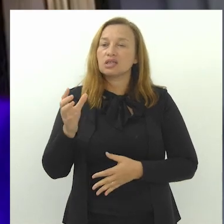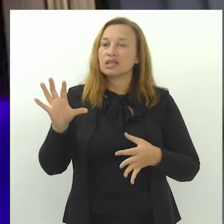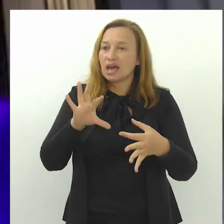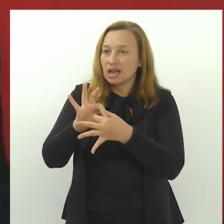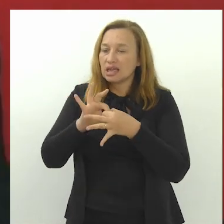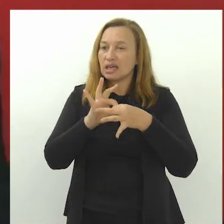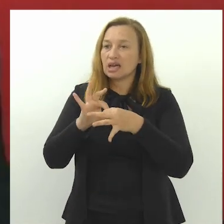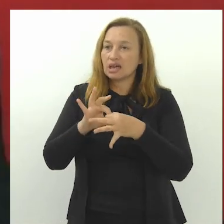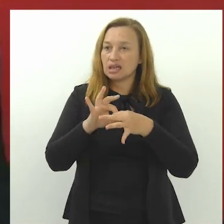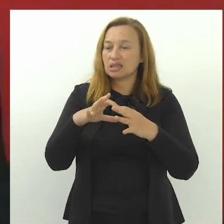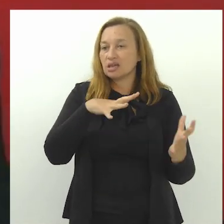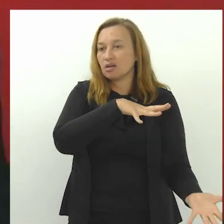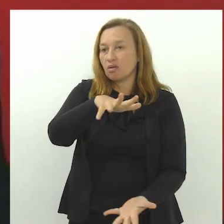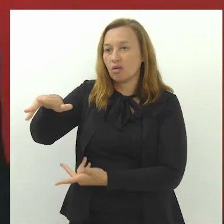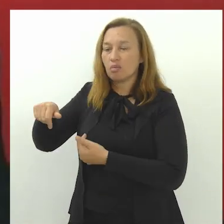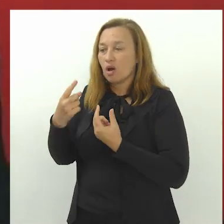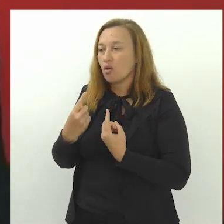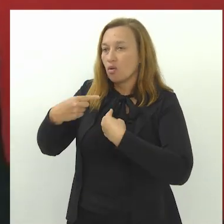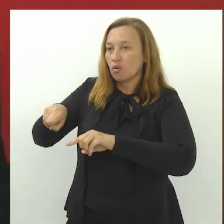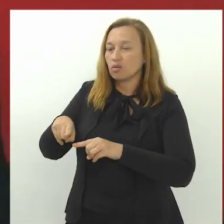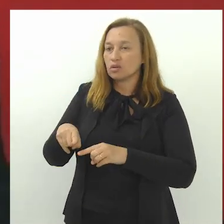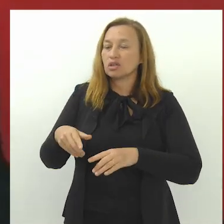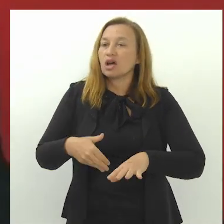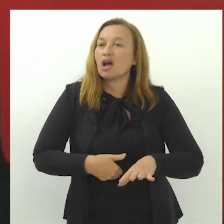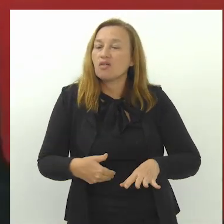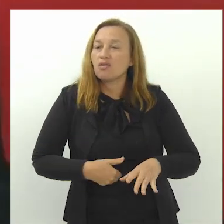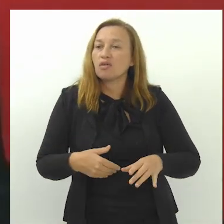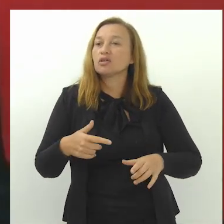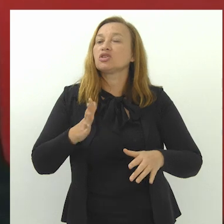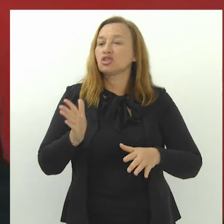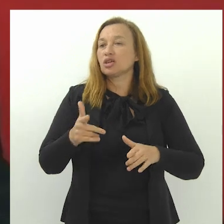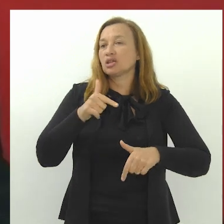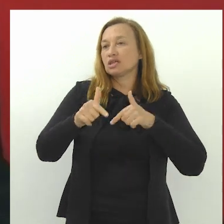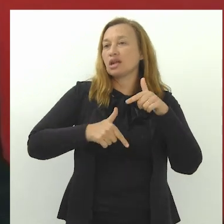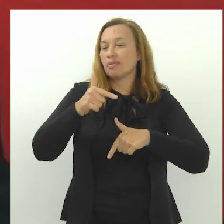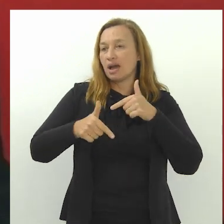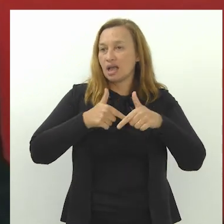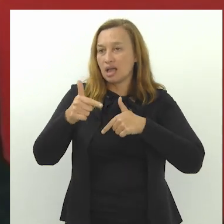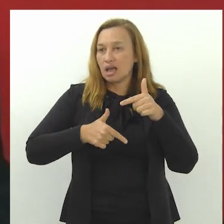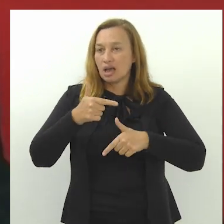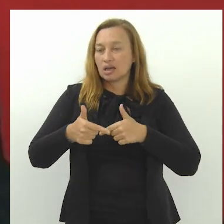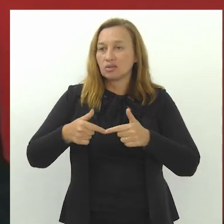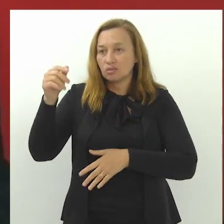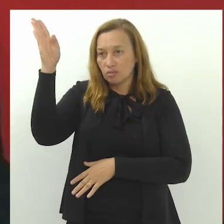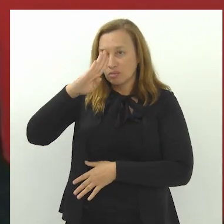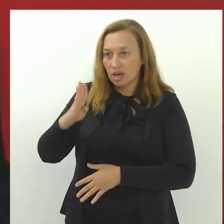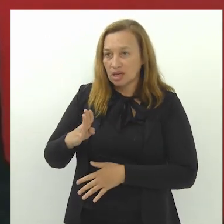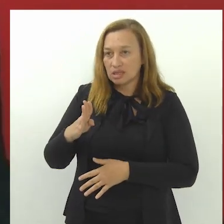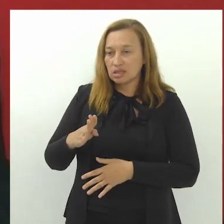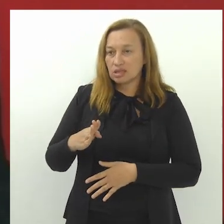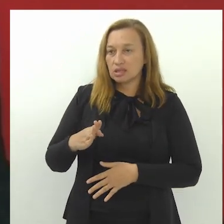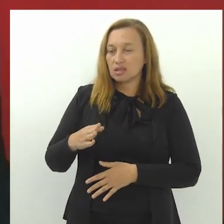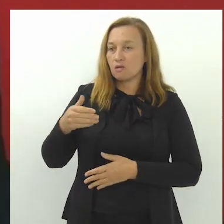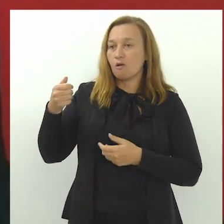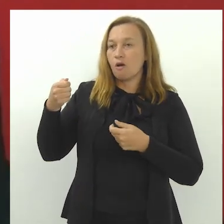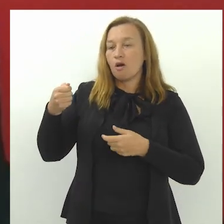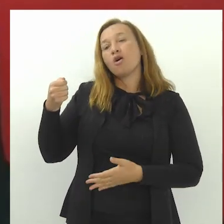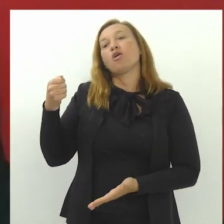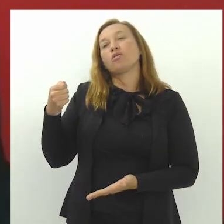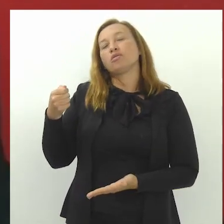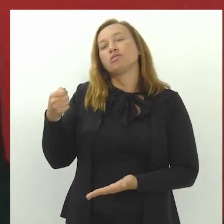oportunidade fez com que a Aliança Global contra a Fome já tivesse sido trabalhado pela diplomacia brasileira como a